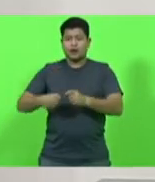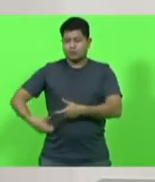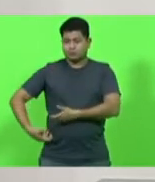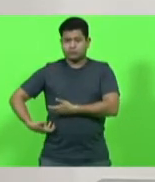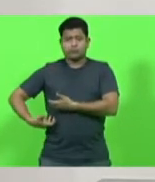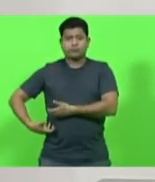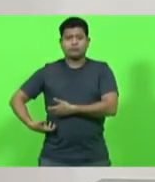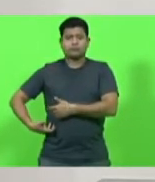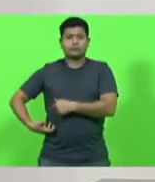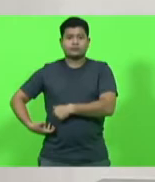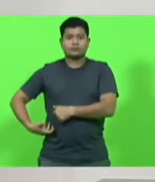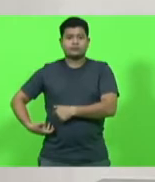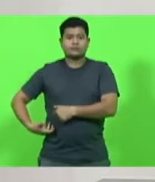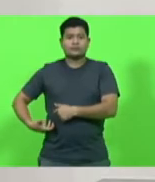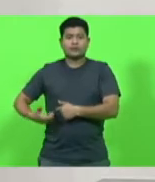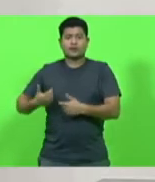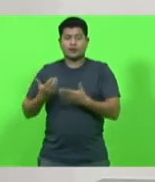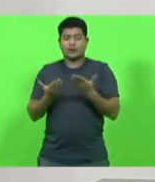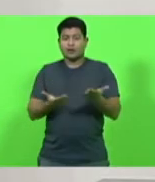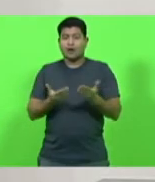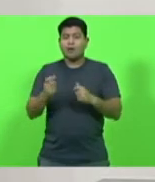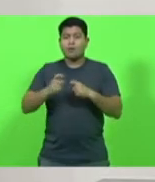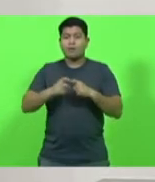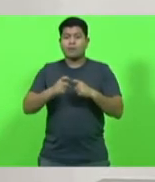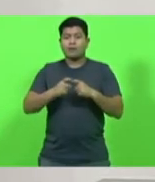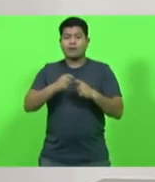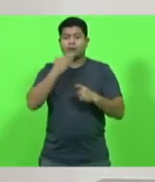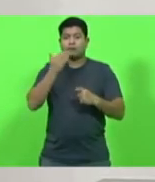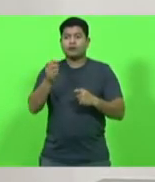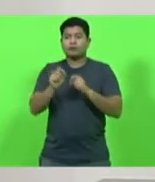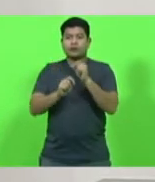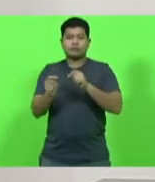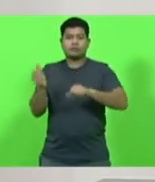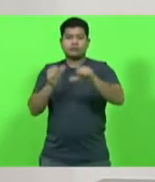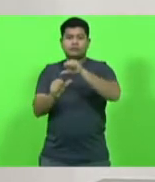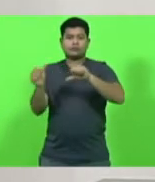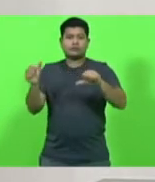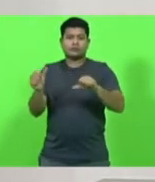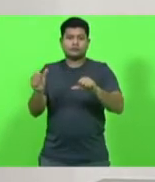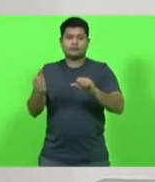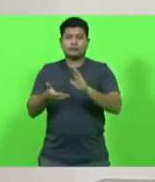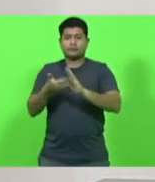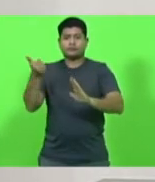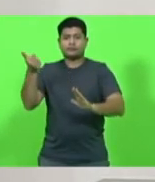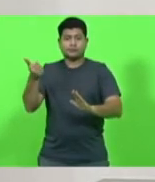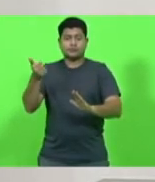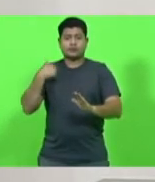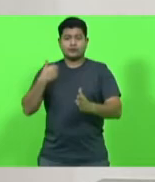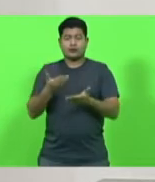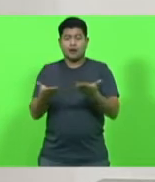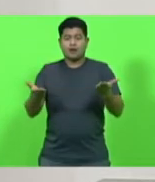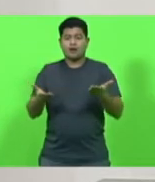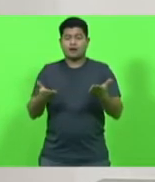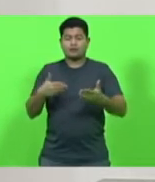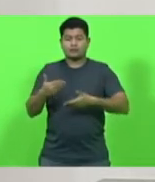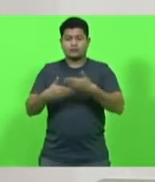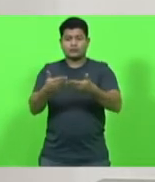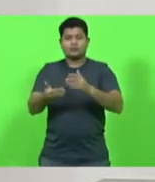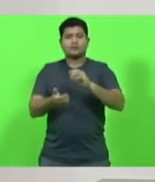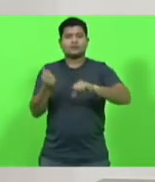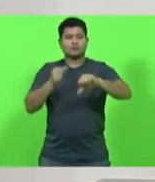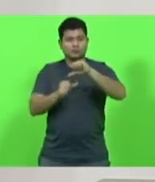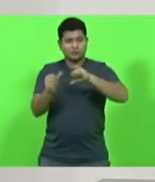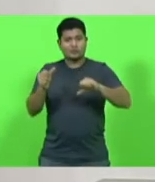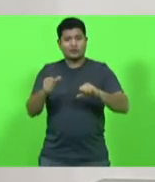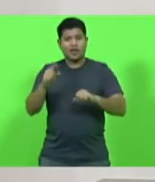colostomia. O médico, então, pede uma reversão. Este processo de reversão, que é